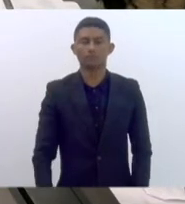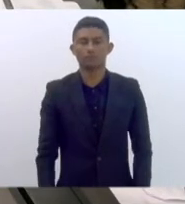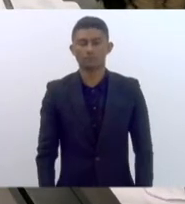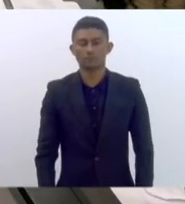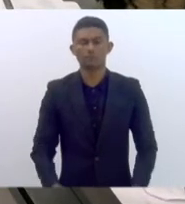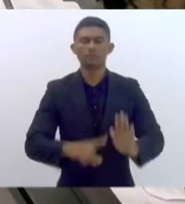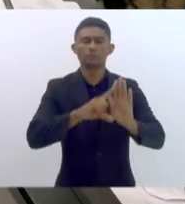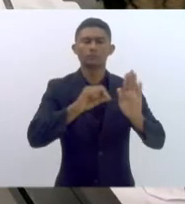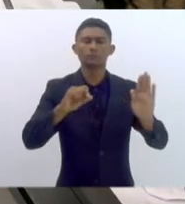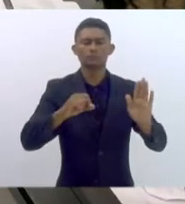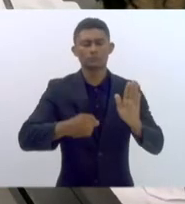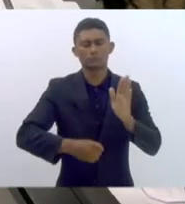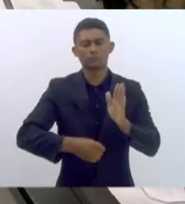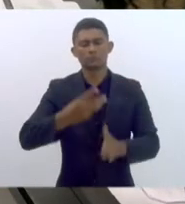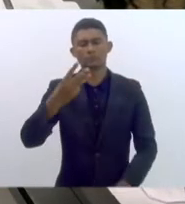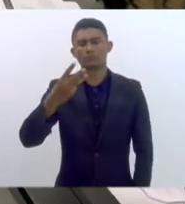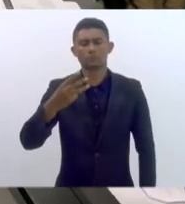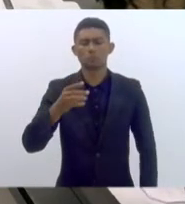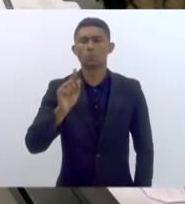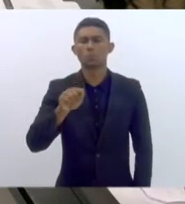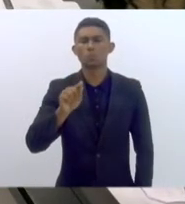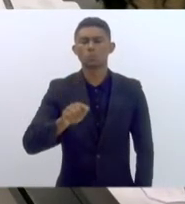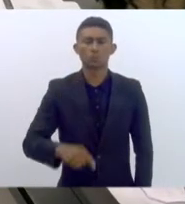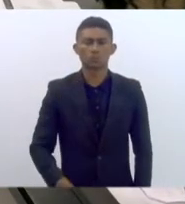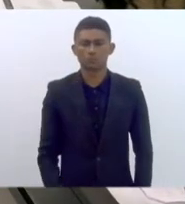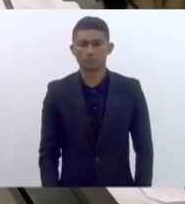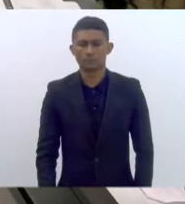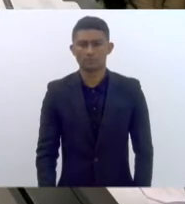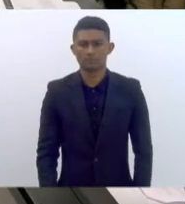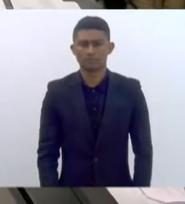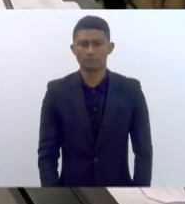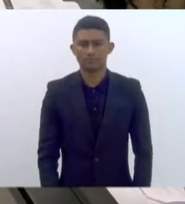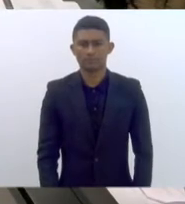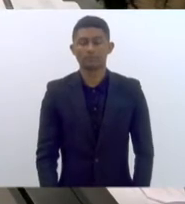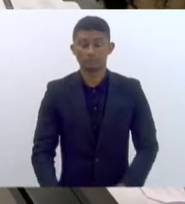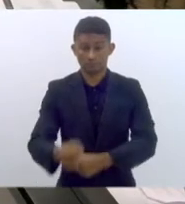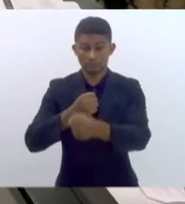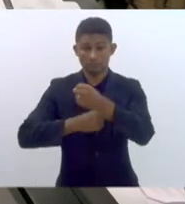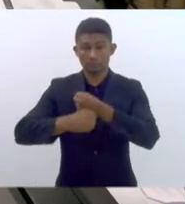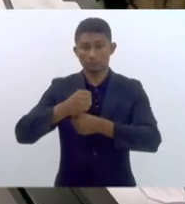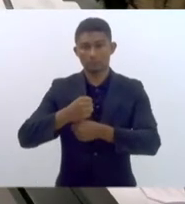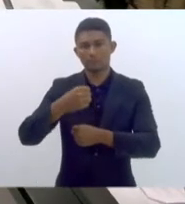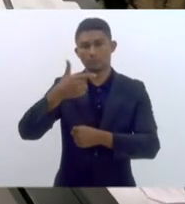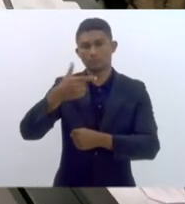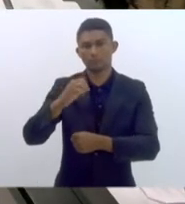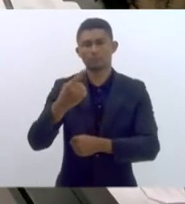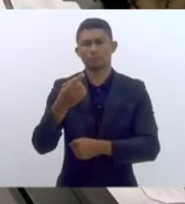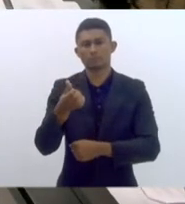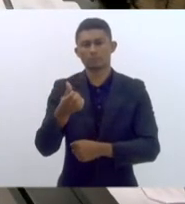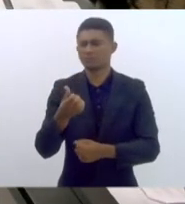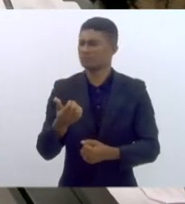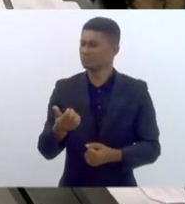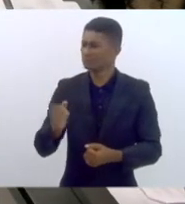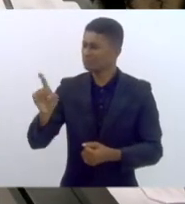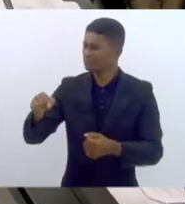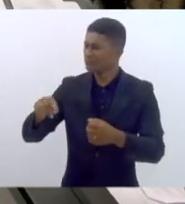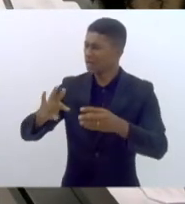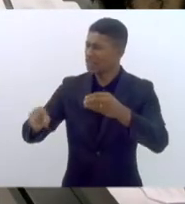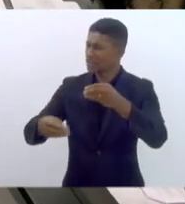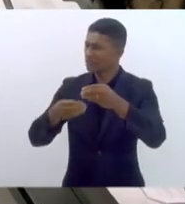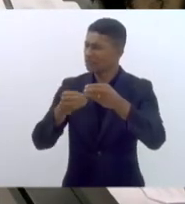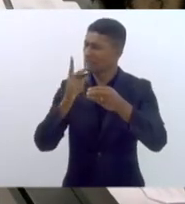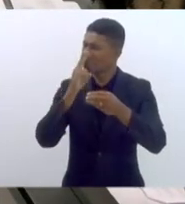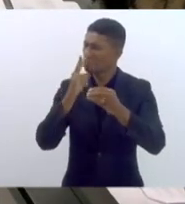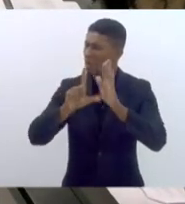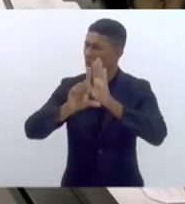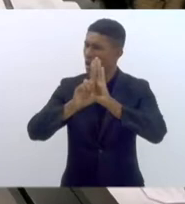Esse artigo 3º é mais que lá em 2016... Gozado é um termo aditivo como fosse uma lei,